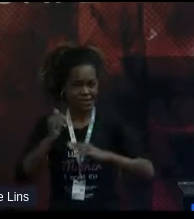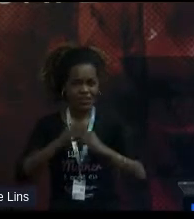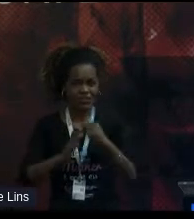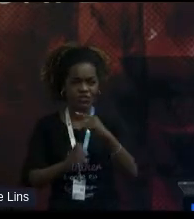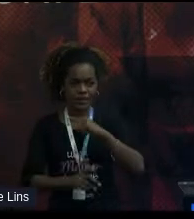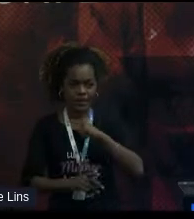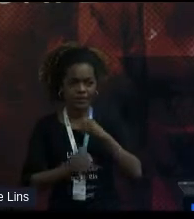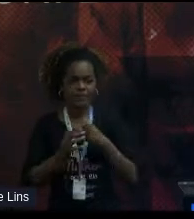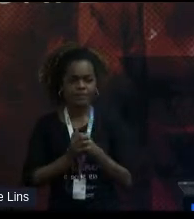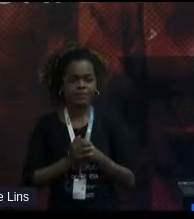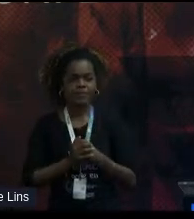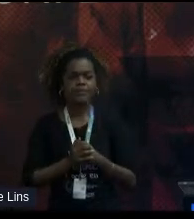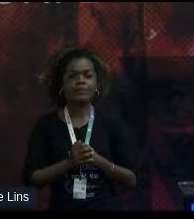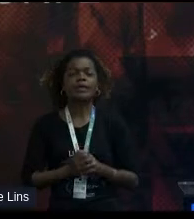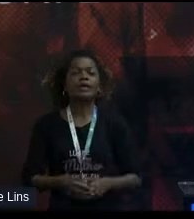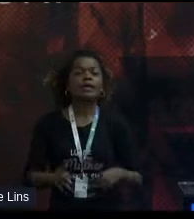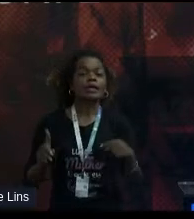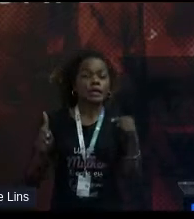Ele